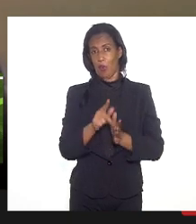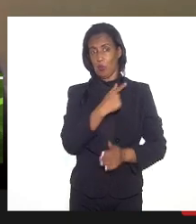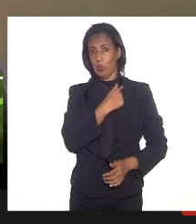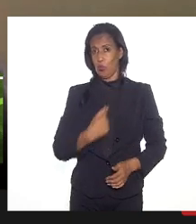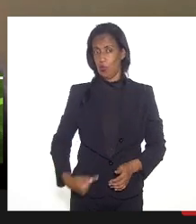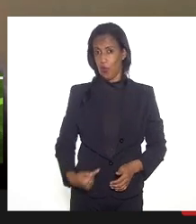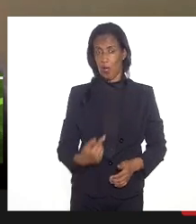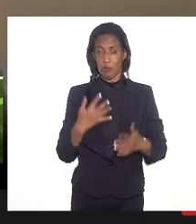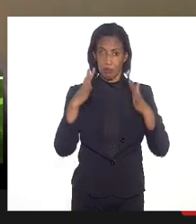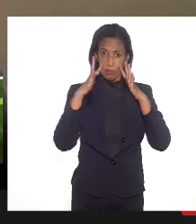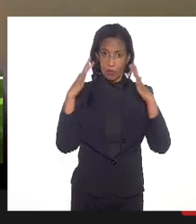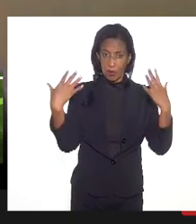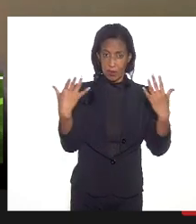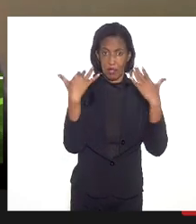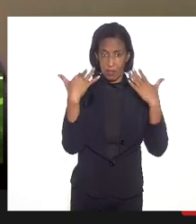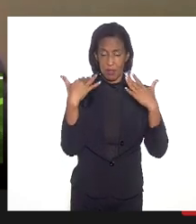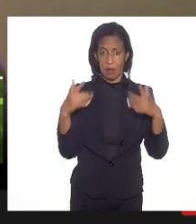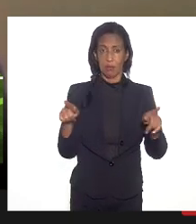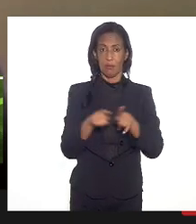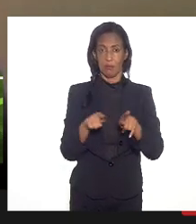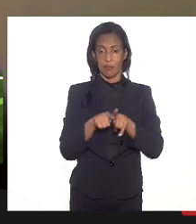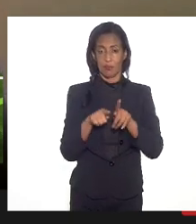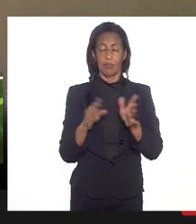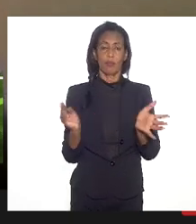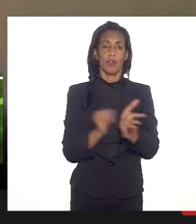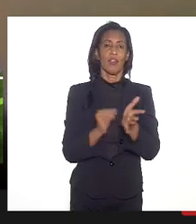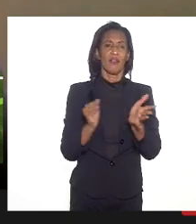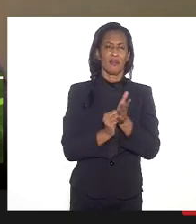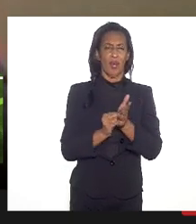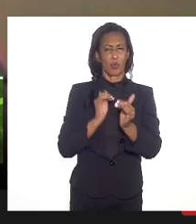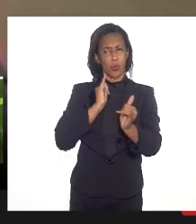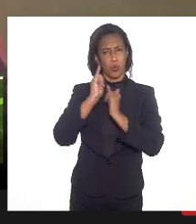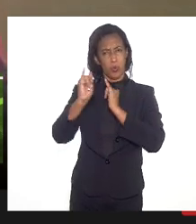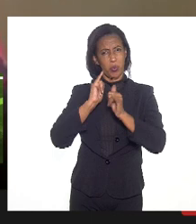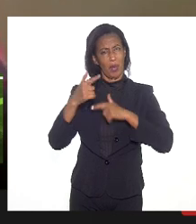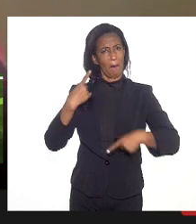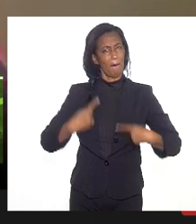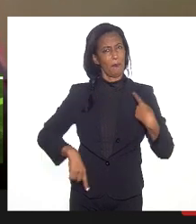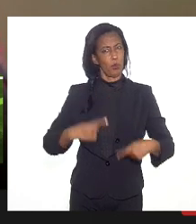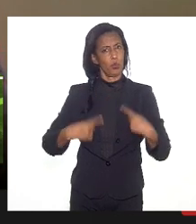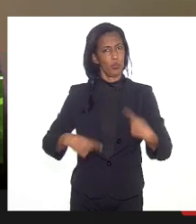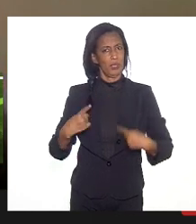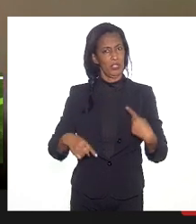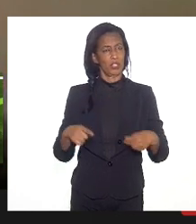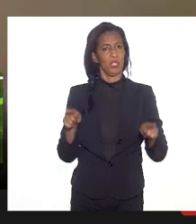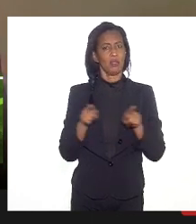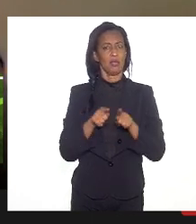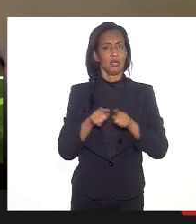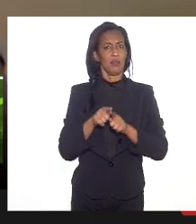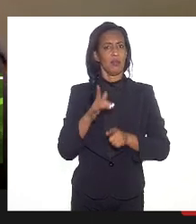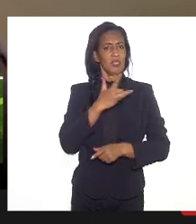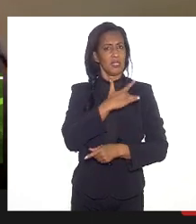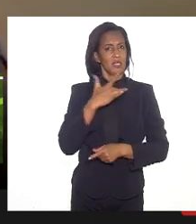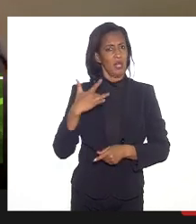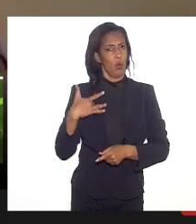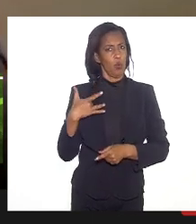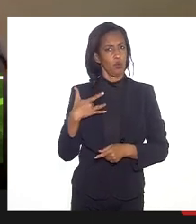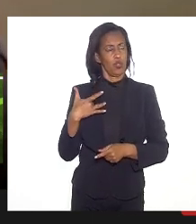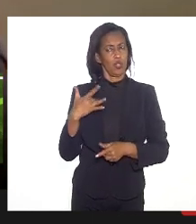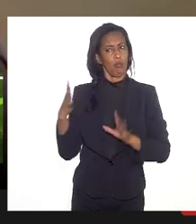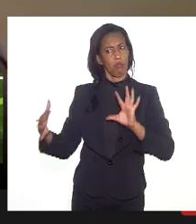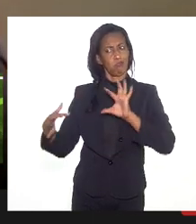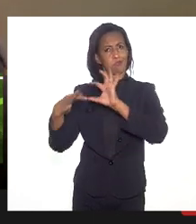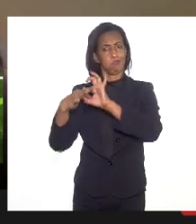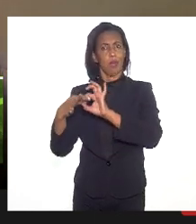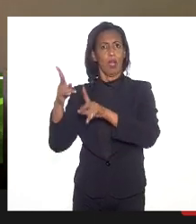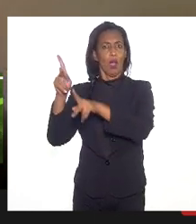Gostaria de chamar a atenção ainda para a falta de menção às políticas de saúde voltadas aos quilombolas e outros